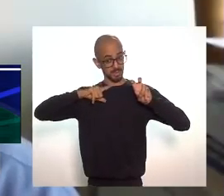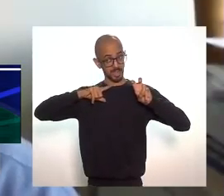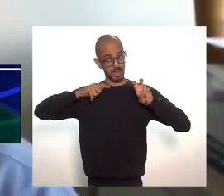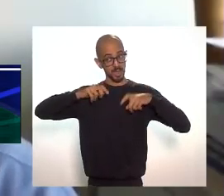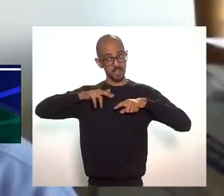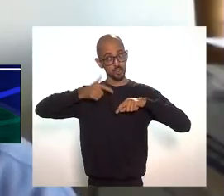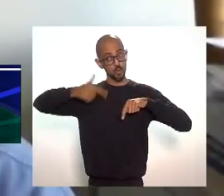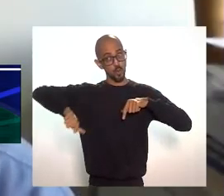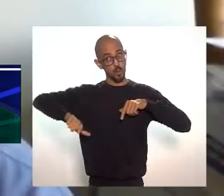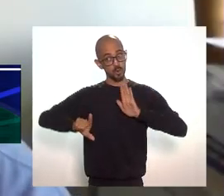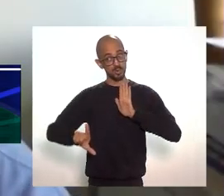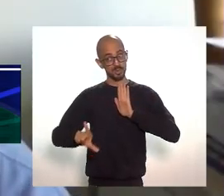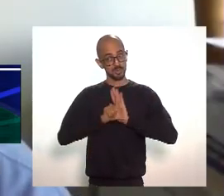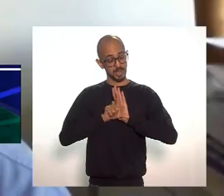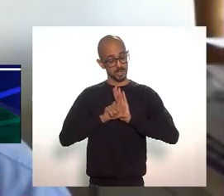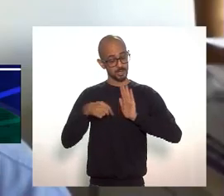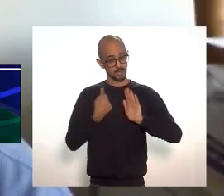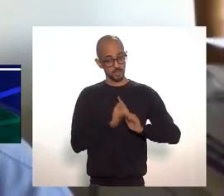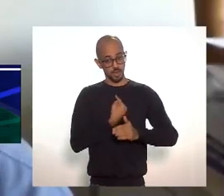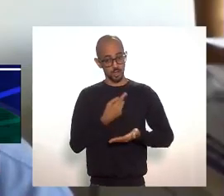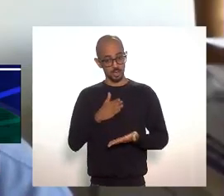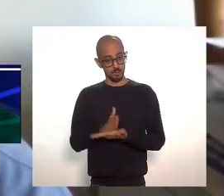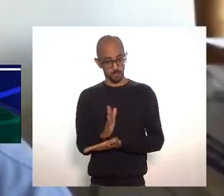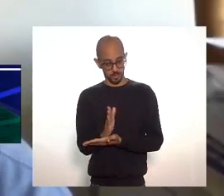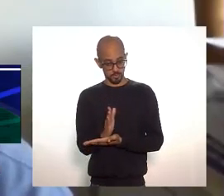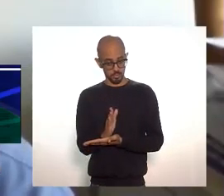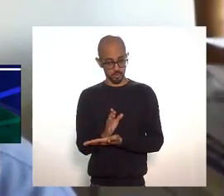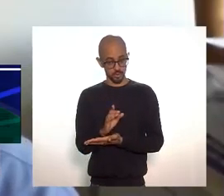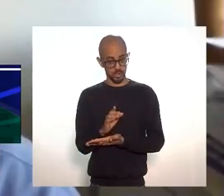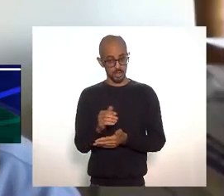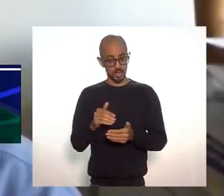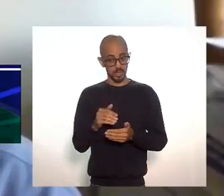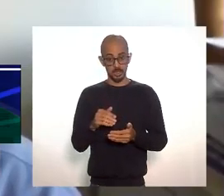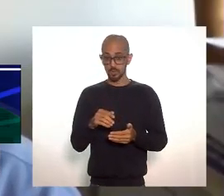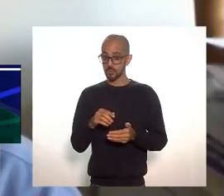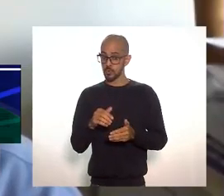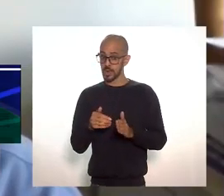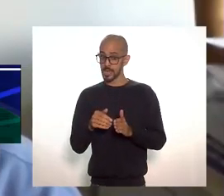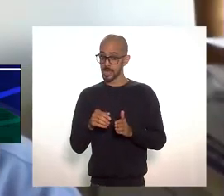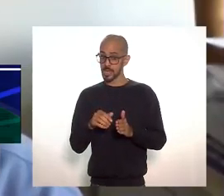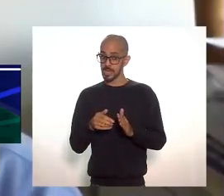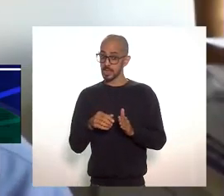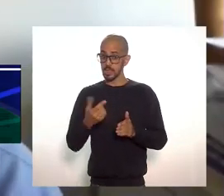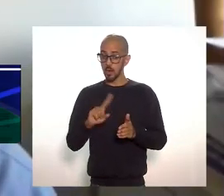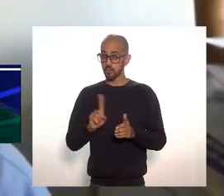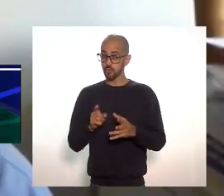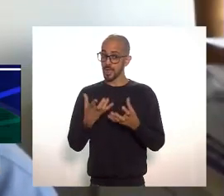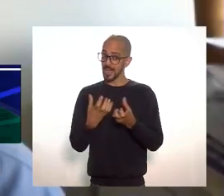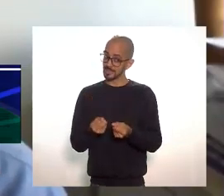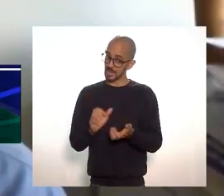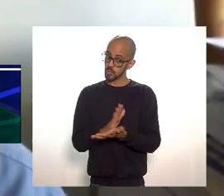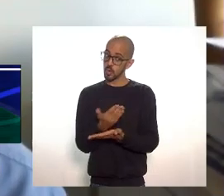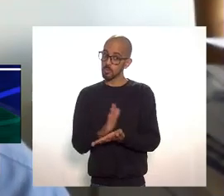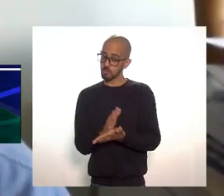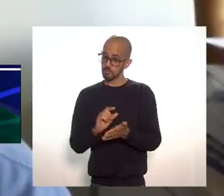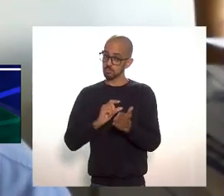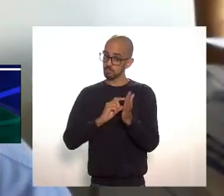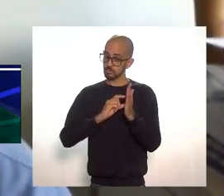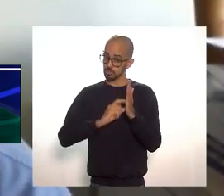legislação que nós aprovamos, que foi vetado em parte, e esse projeto de lei veio